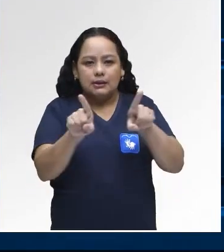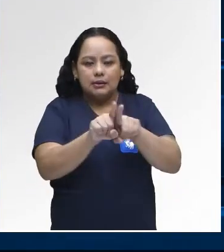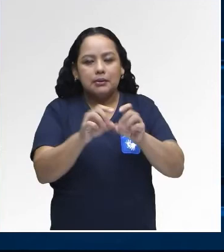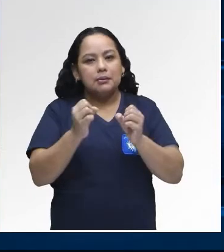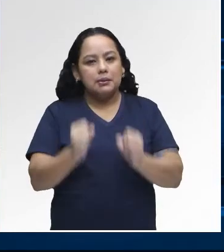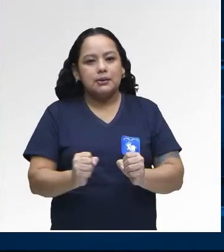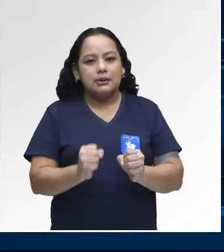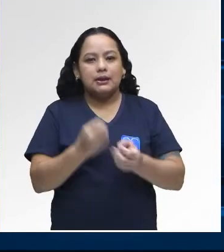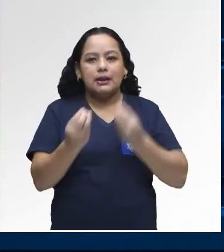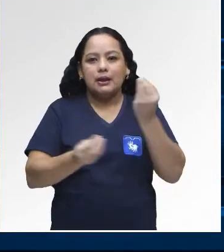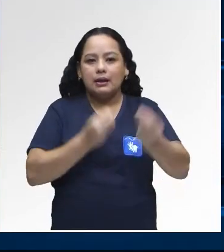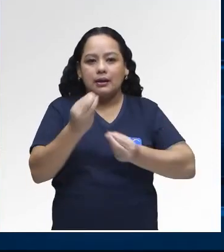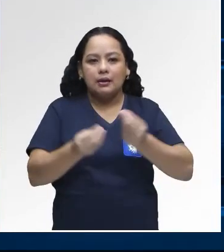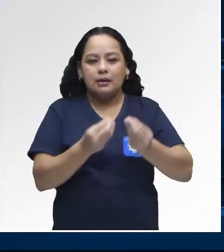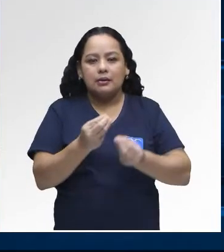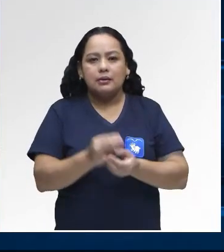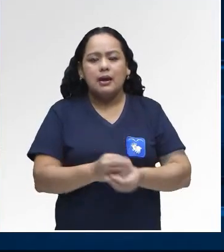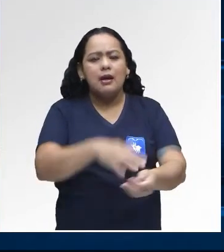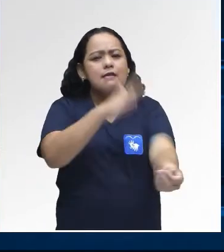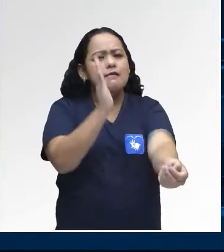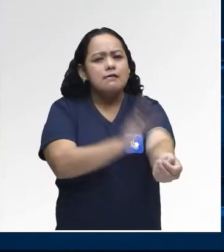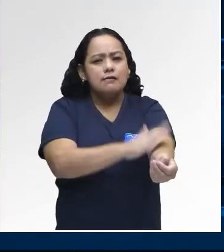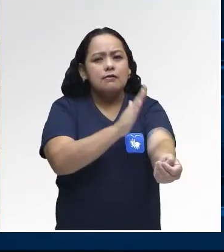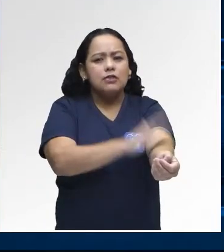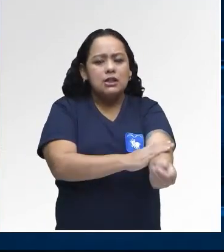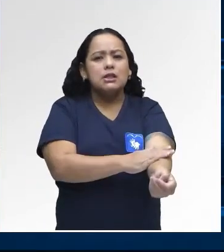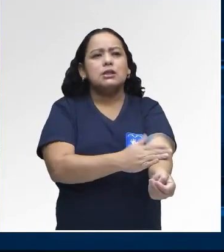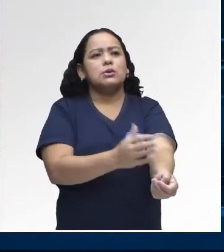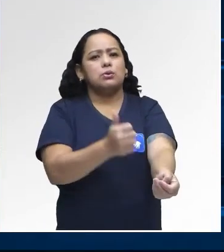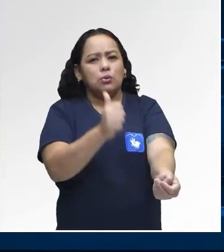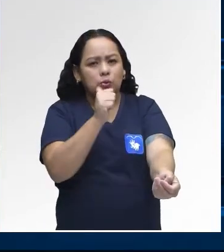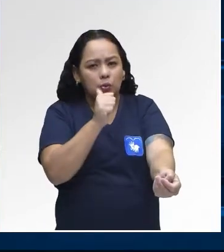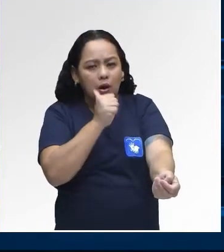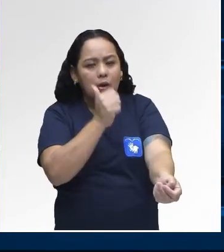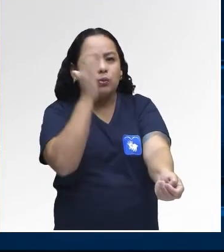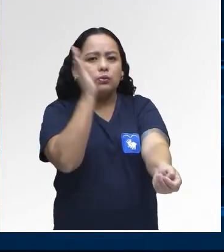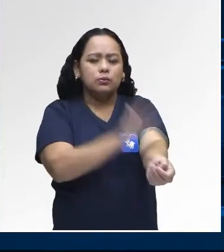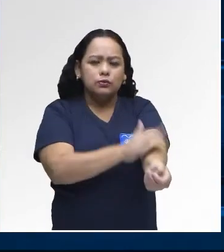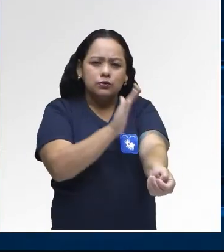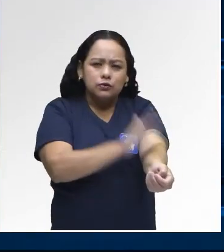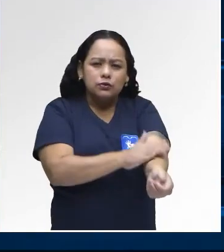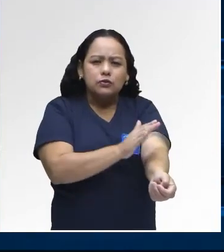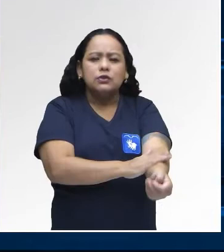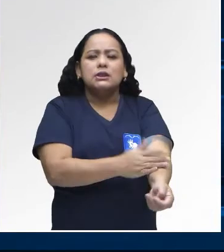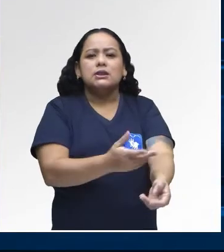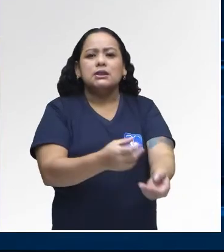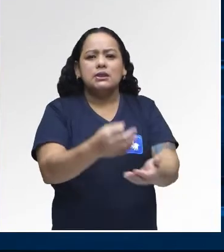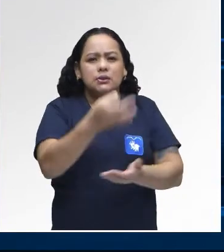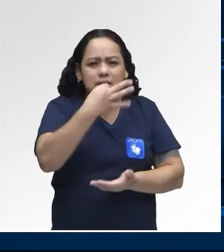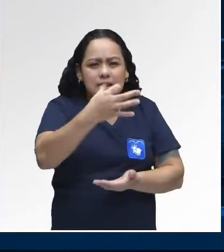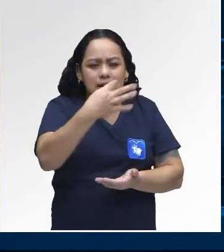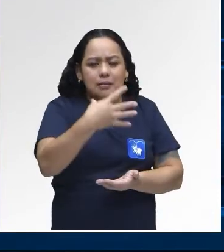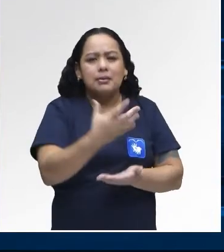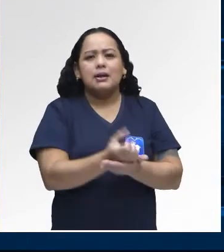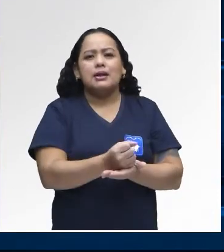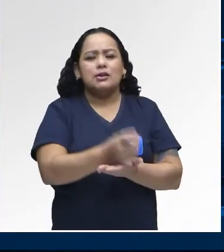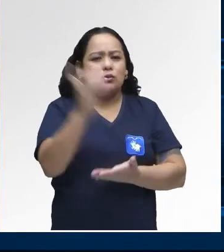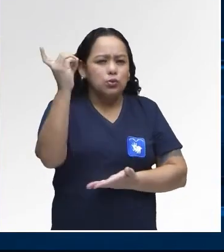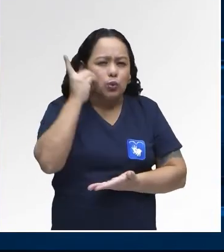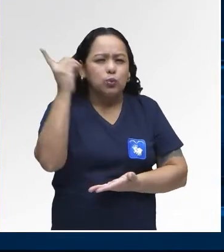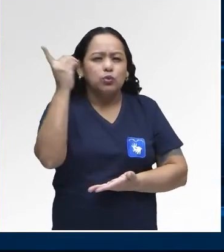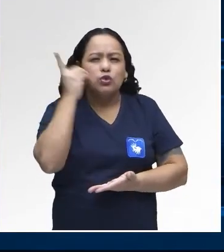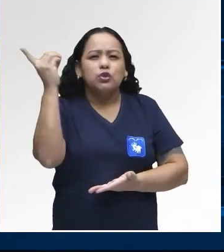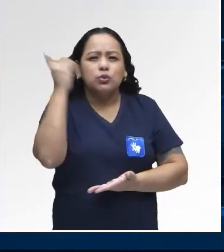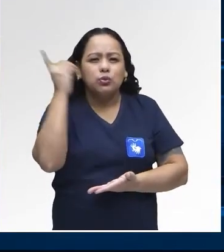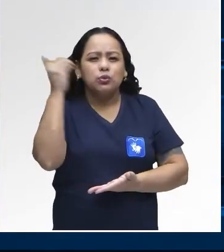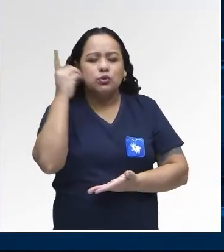podem causar vícios se eles forem tomados em excesso, se forem tomados diariamente. O